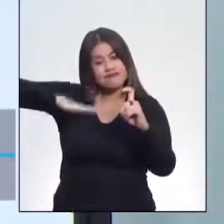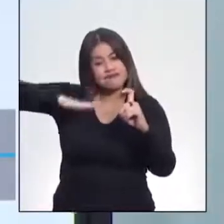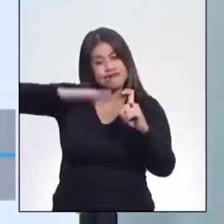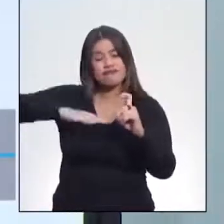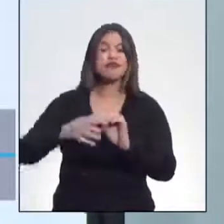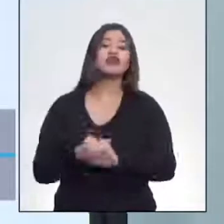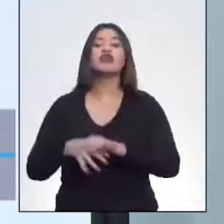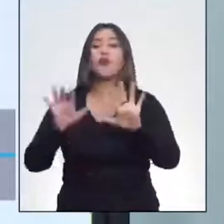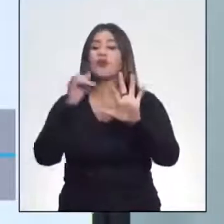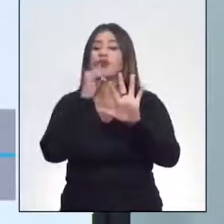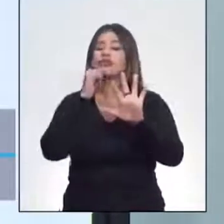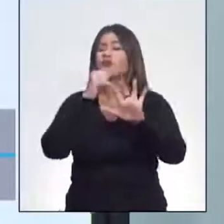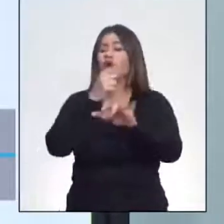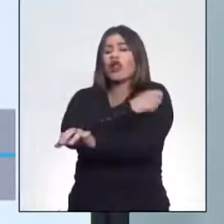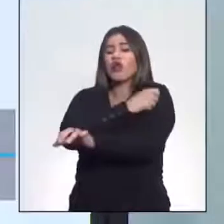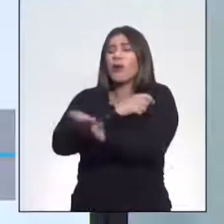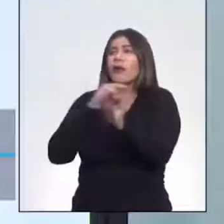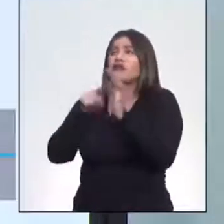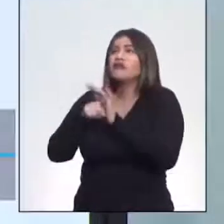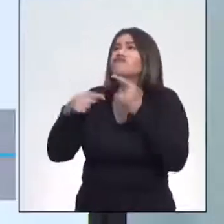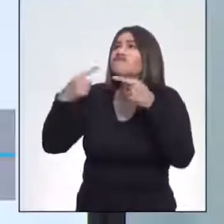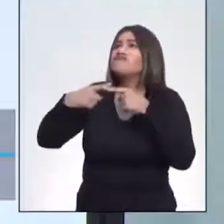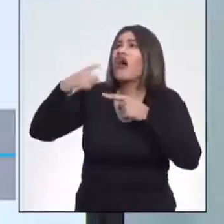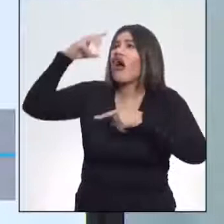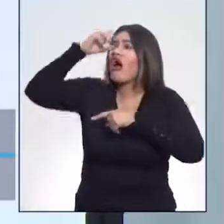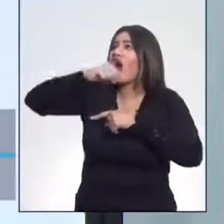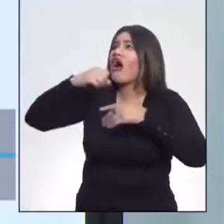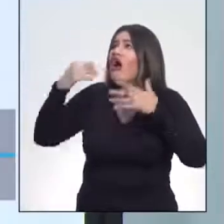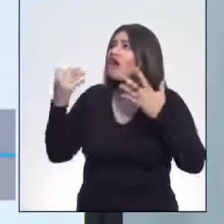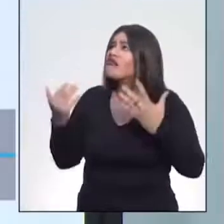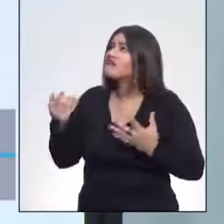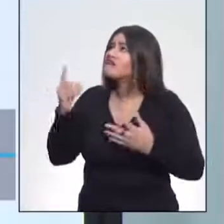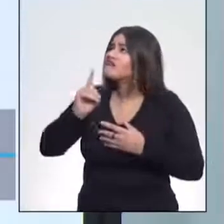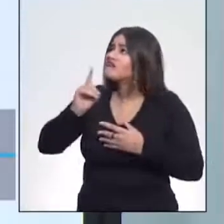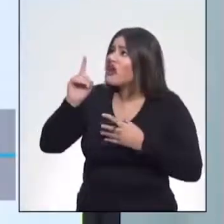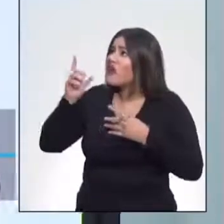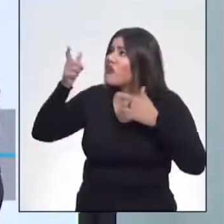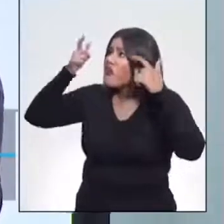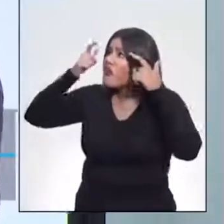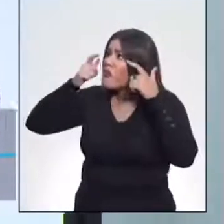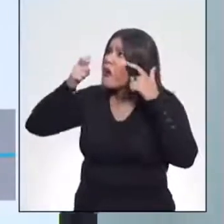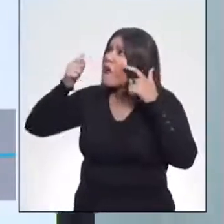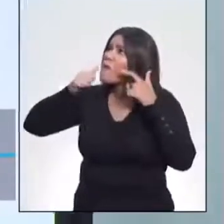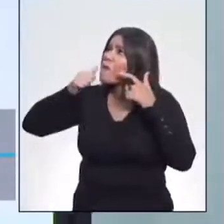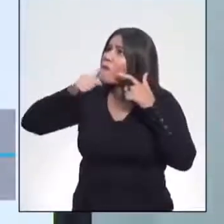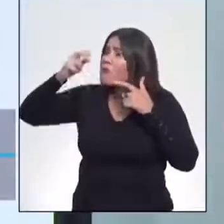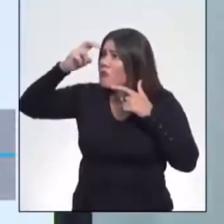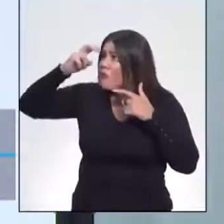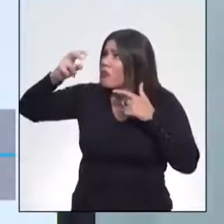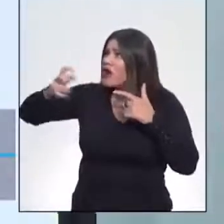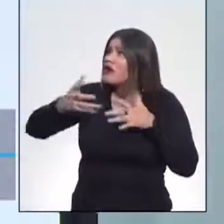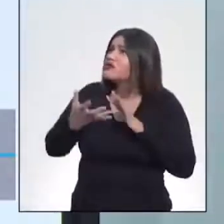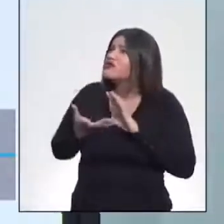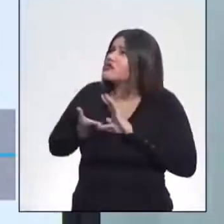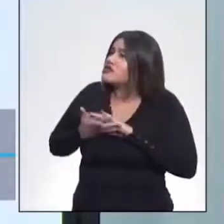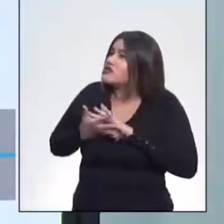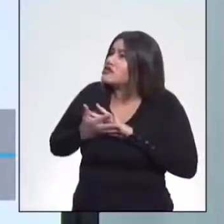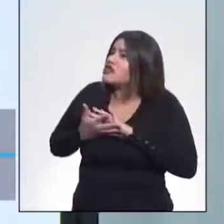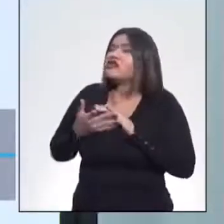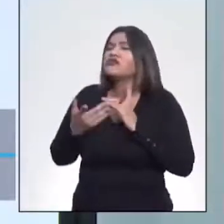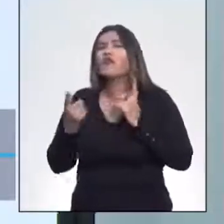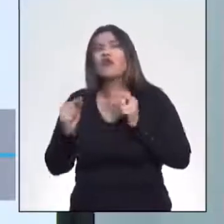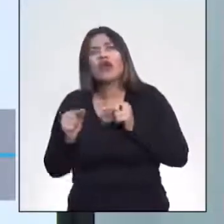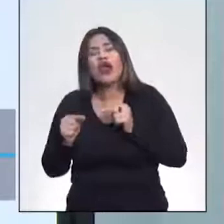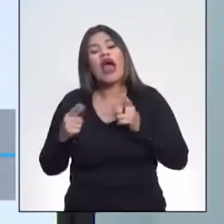que eu tenho que saber do capacete porque aquele capacete ele pertence a Deusa Atena e ela é uma guerreira então é uma